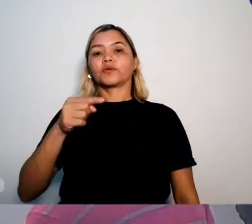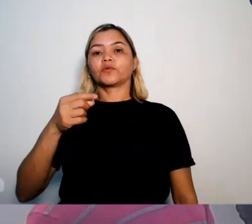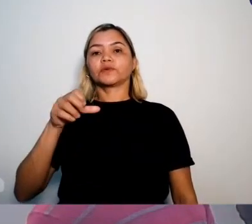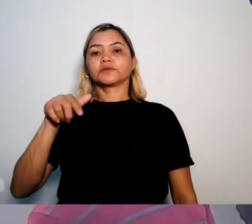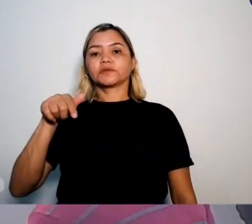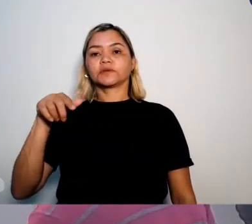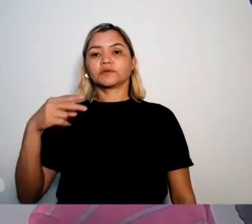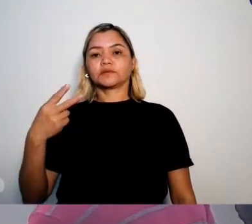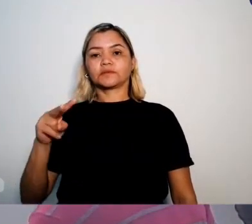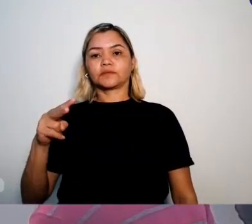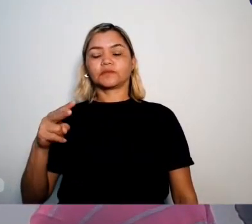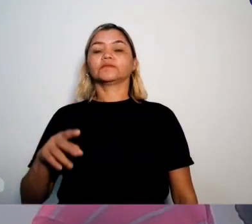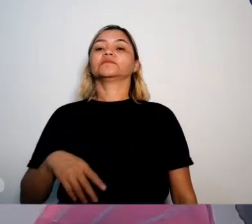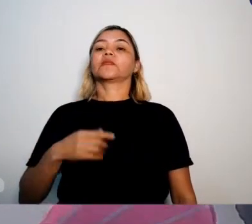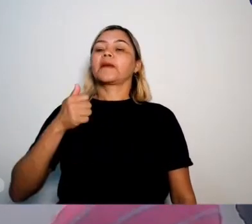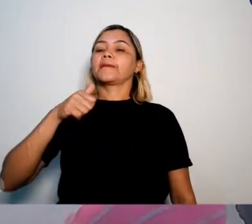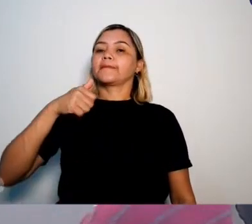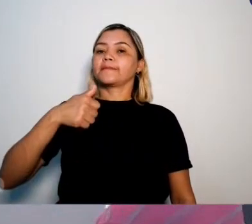1072, 1090,